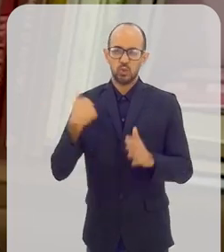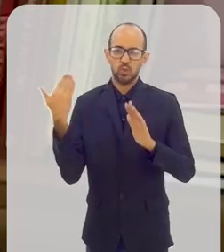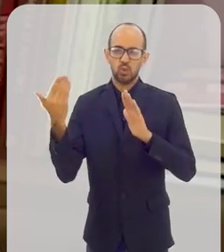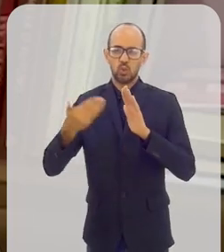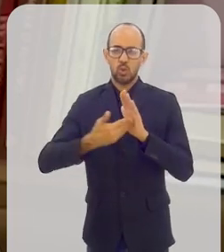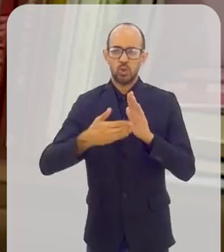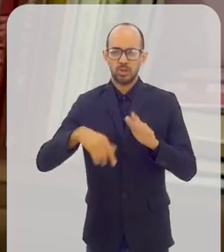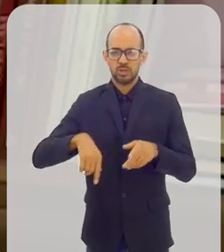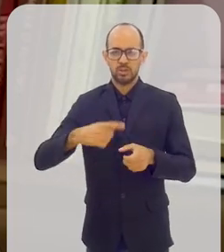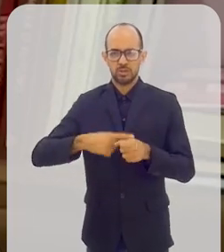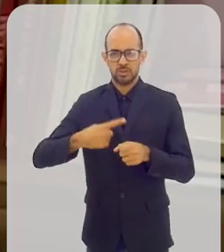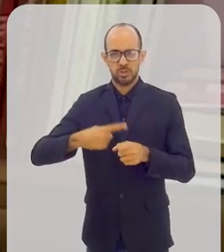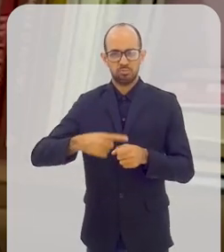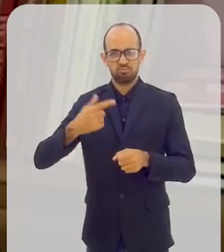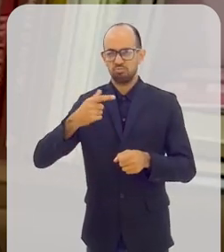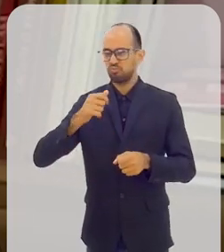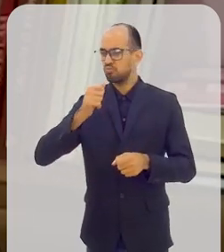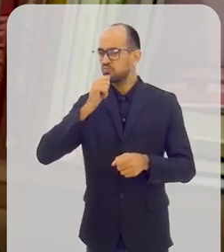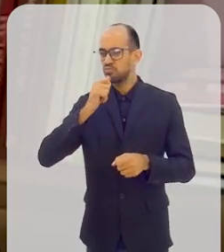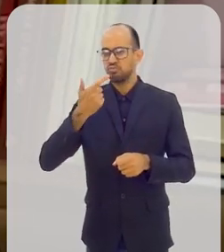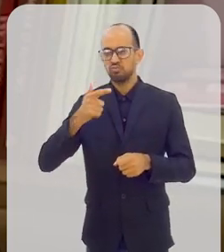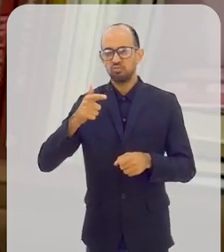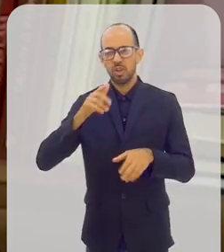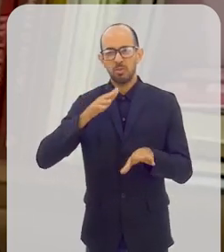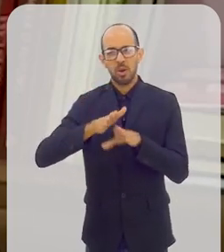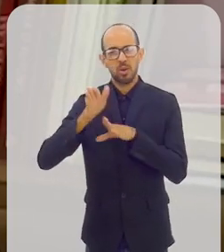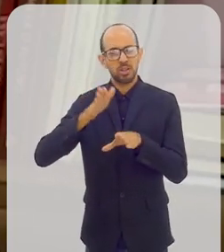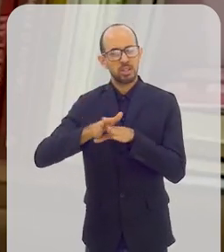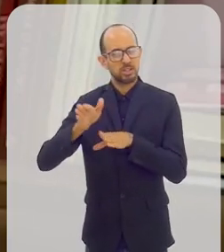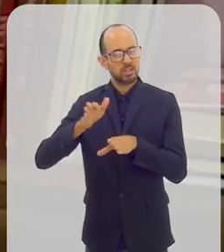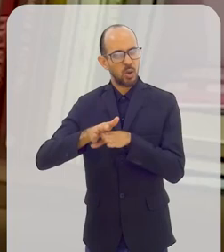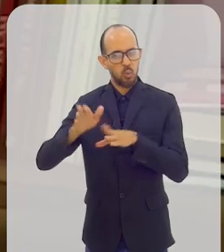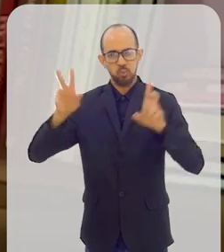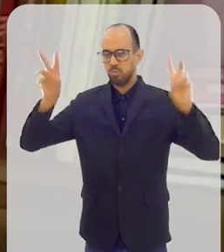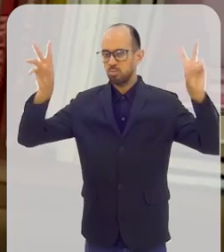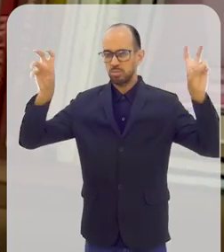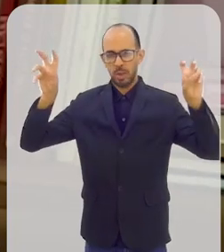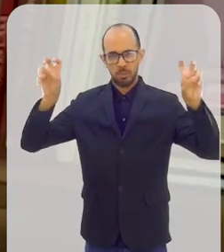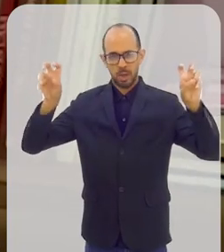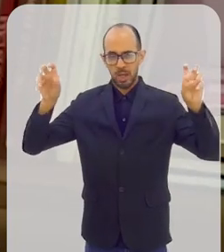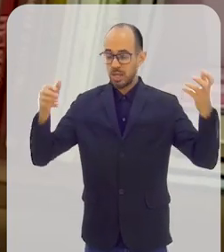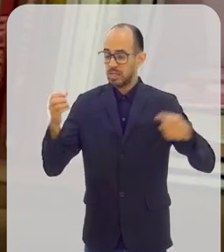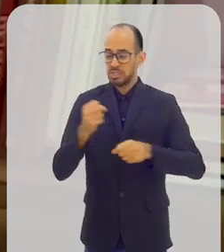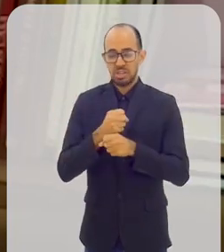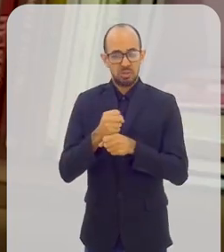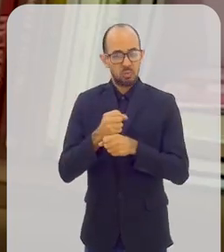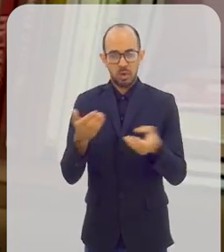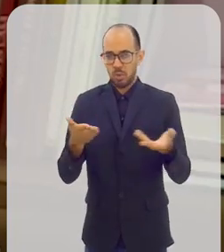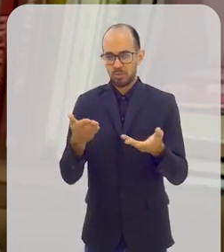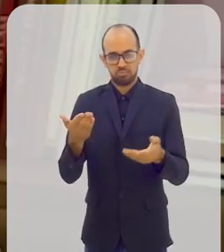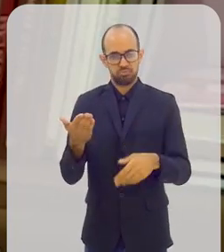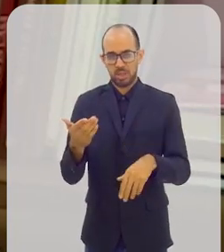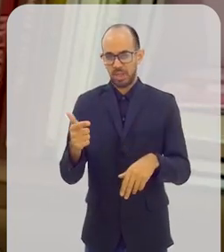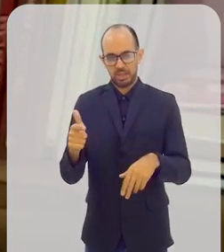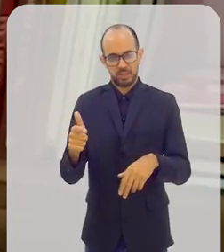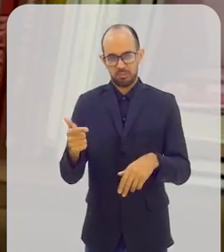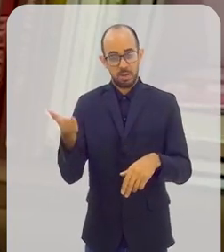cidades. Não tem uma orientação. A gente tinha até lema nos outros anos. Esse ano a gente deixou.